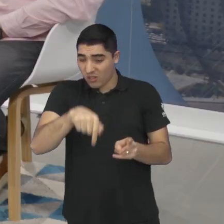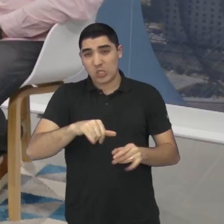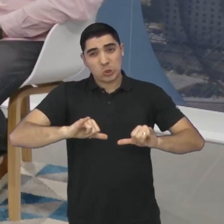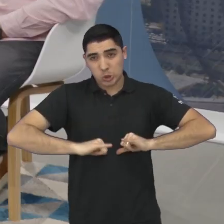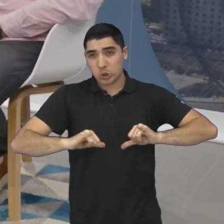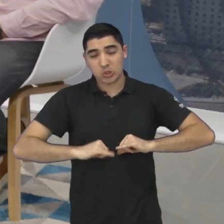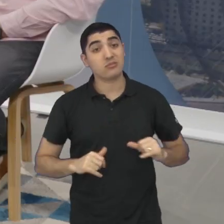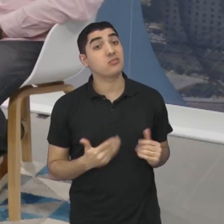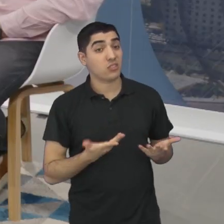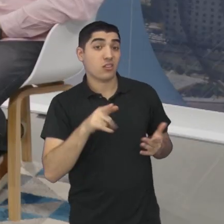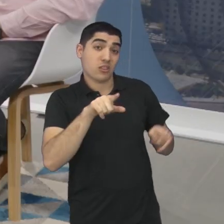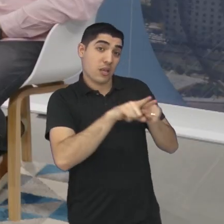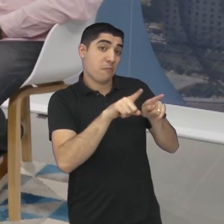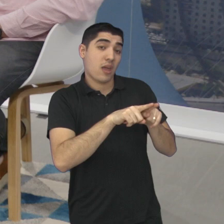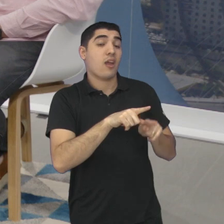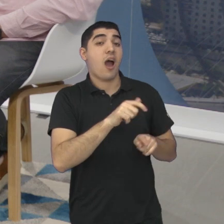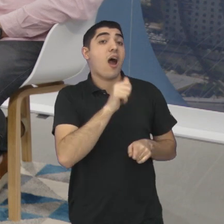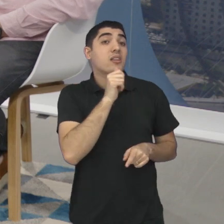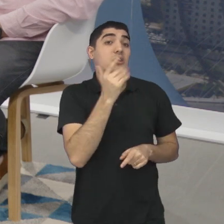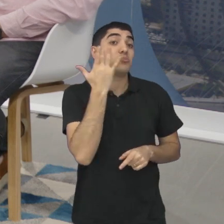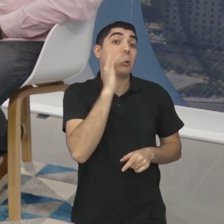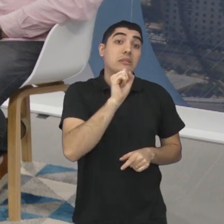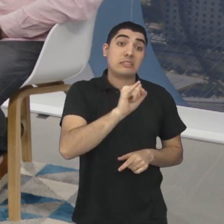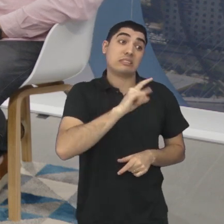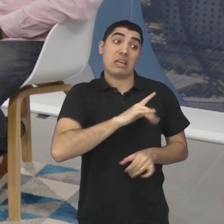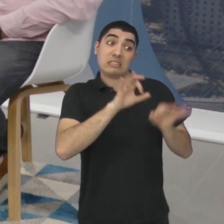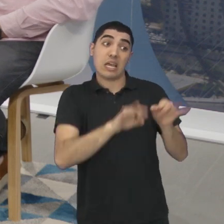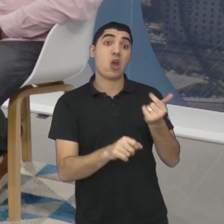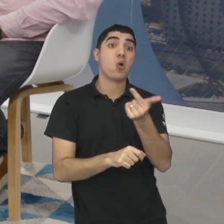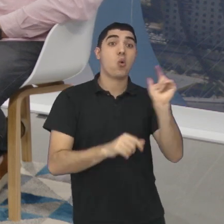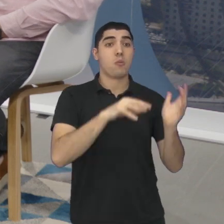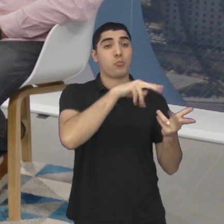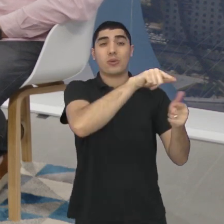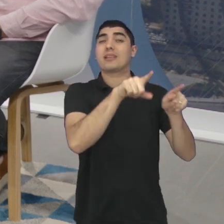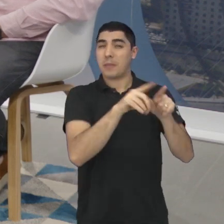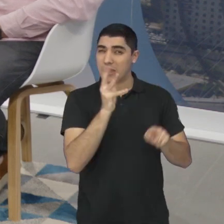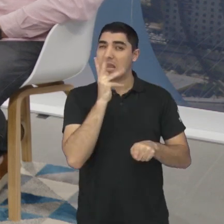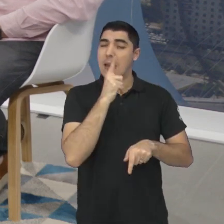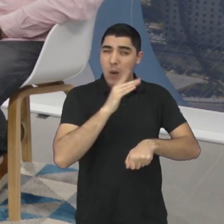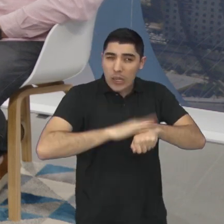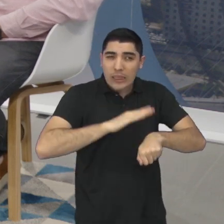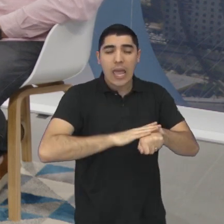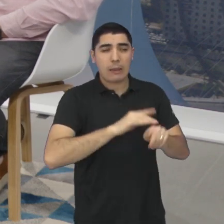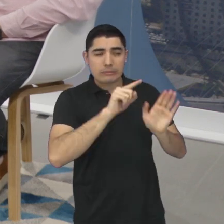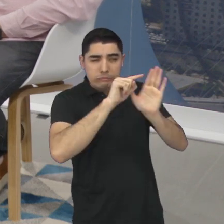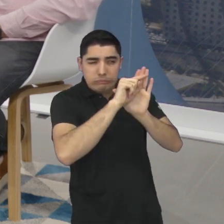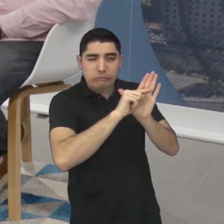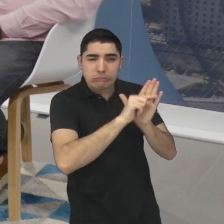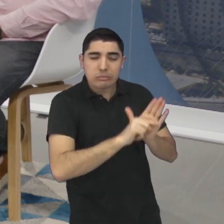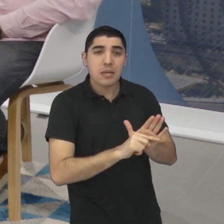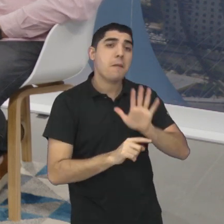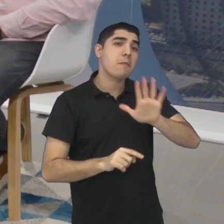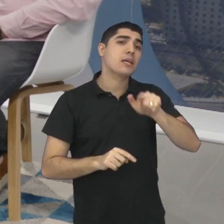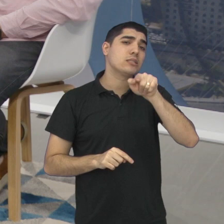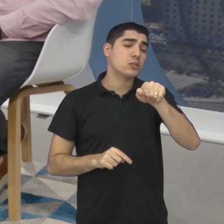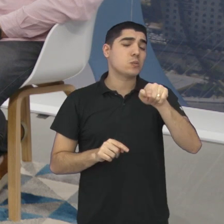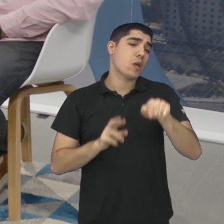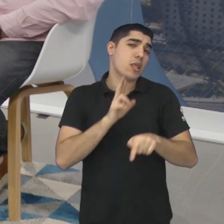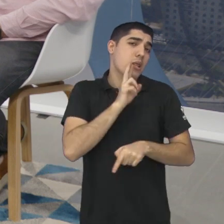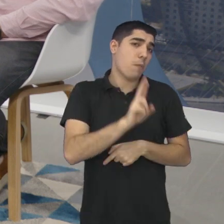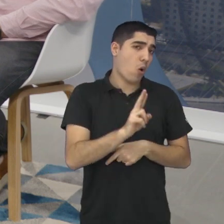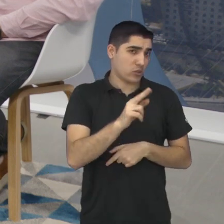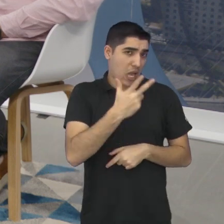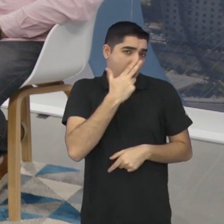E ainda mais que é tudo incerto, né? Tem esse medo do desconhecido e também demanda tempo, né? Demora tempo. Mas o senhor diria que